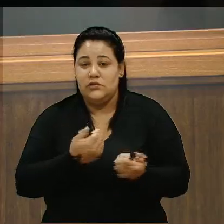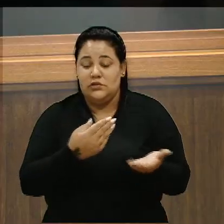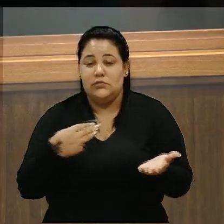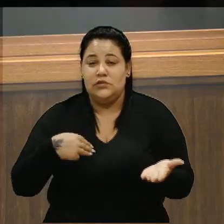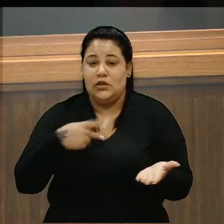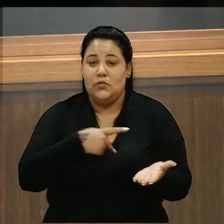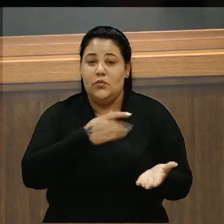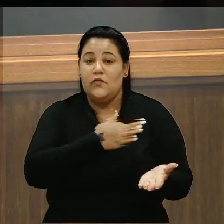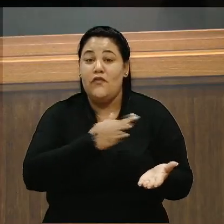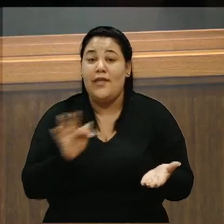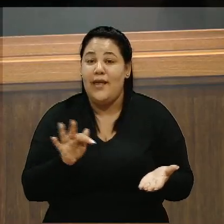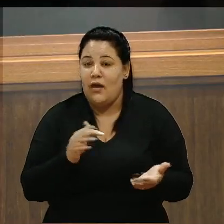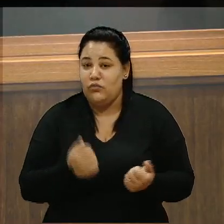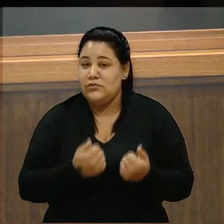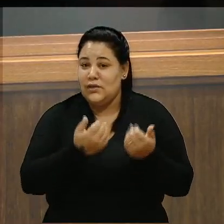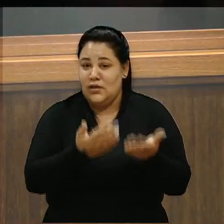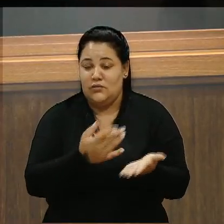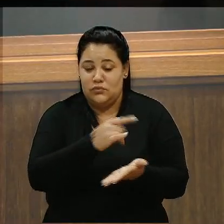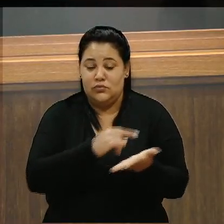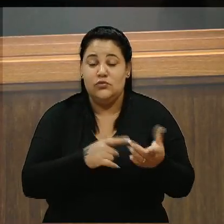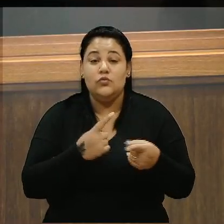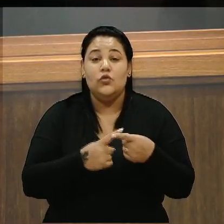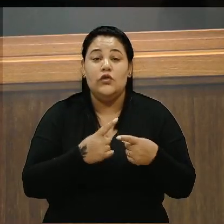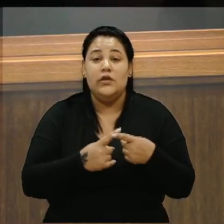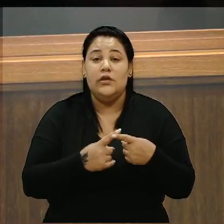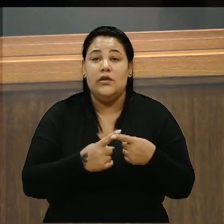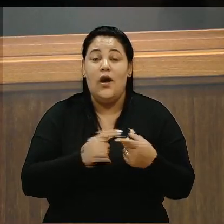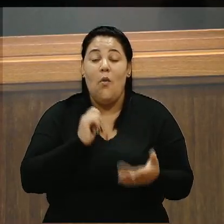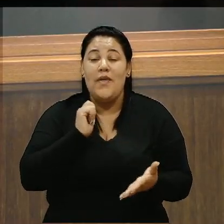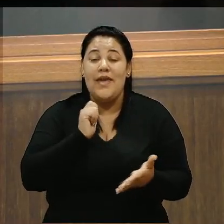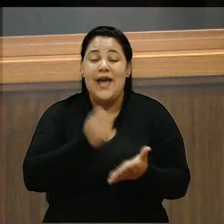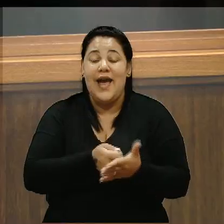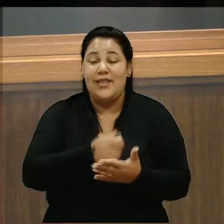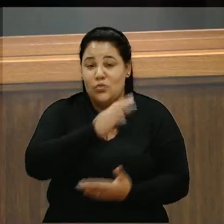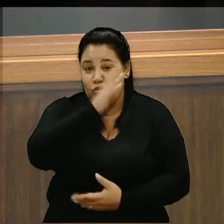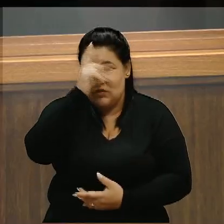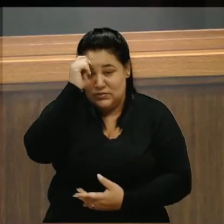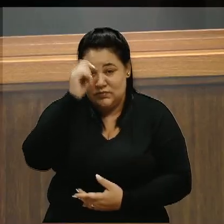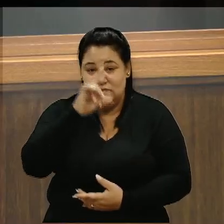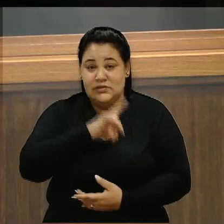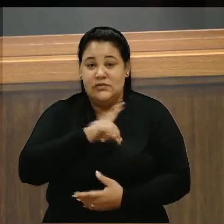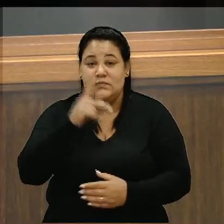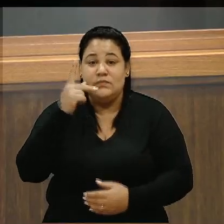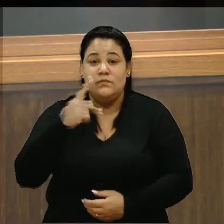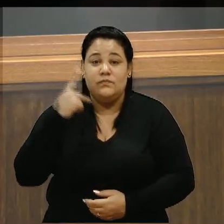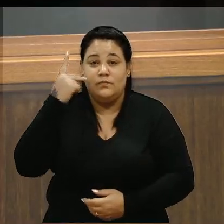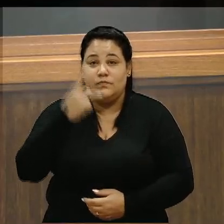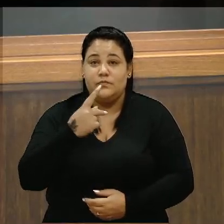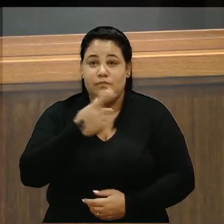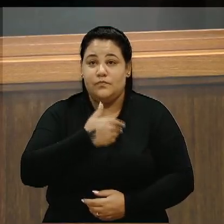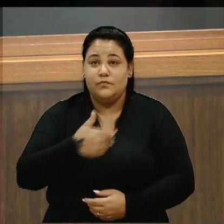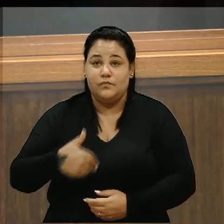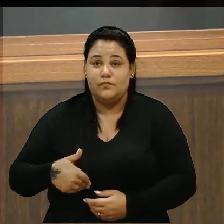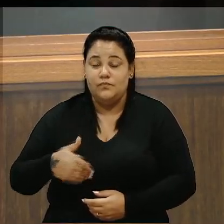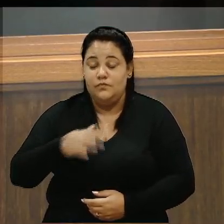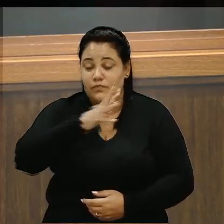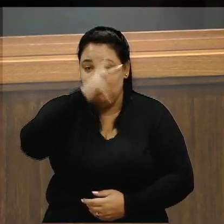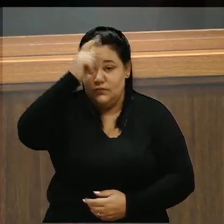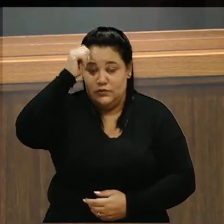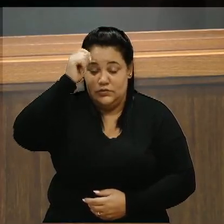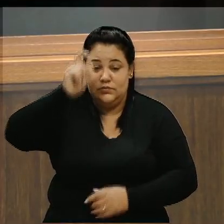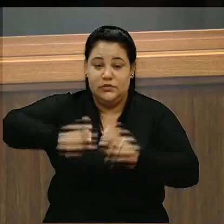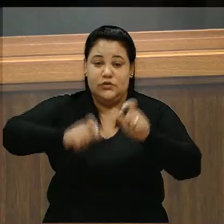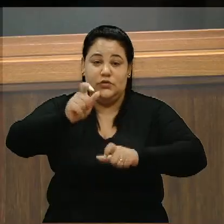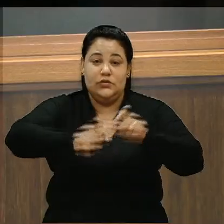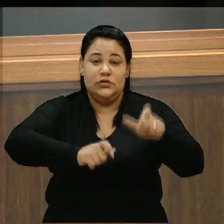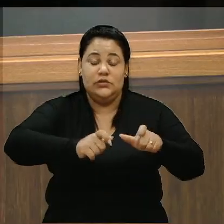Federal, porque é obrigação do município ter uma política municipal para as pessoas em